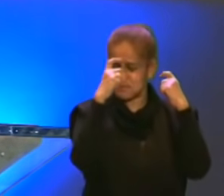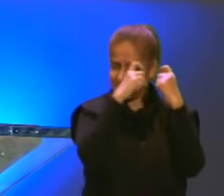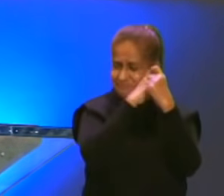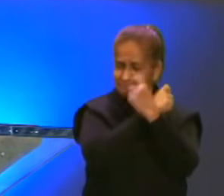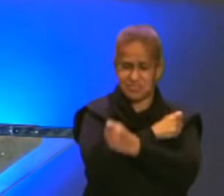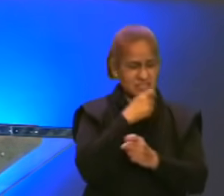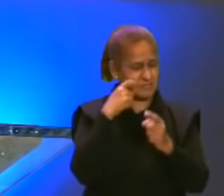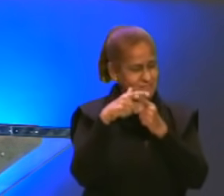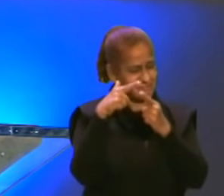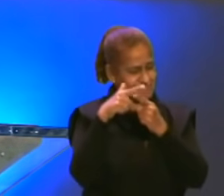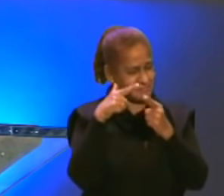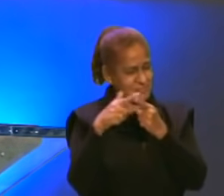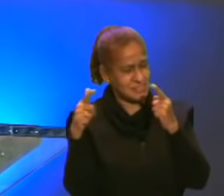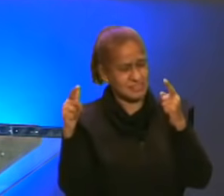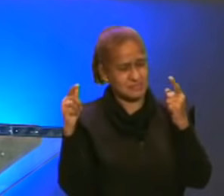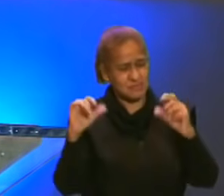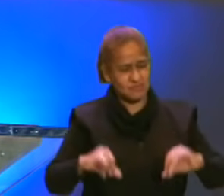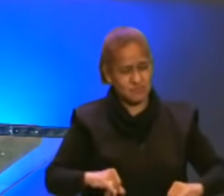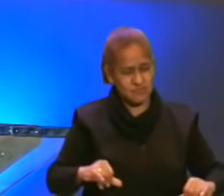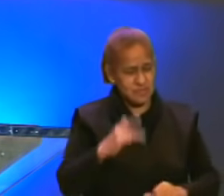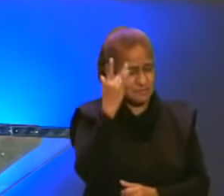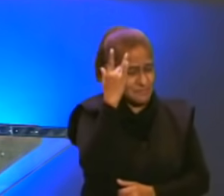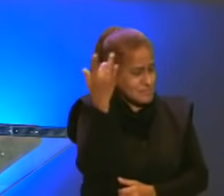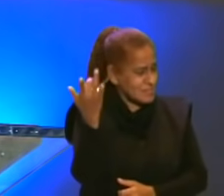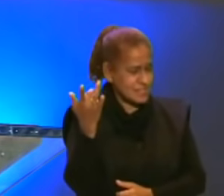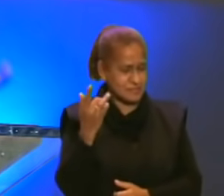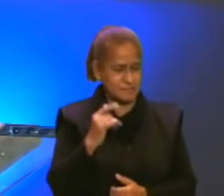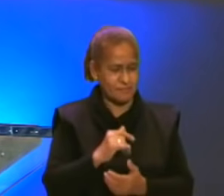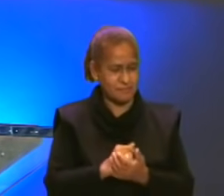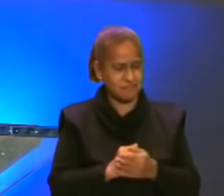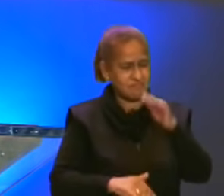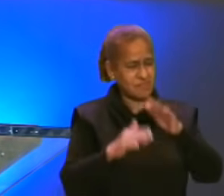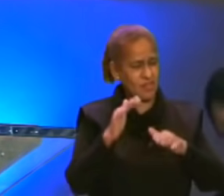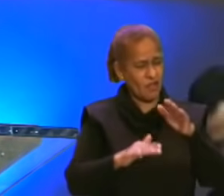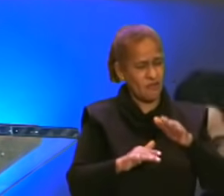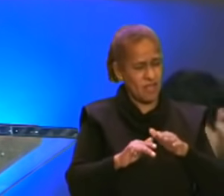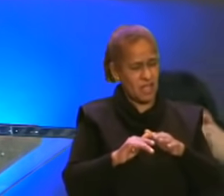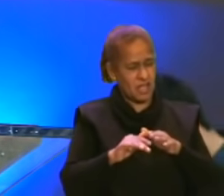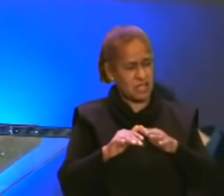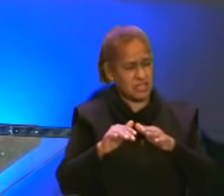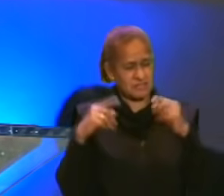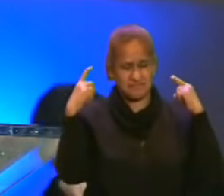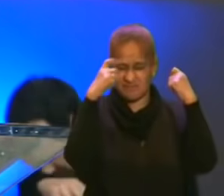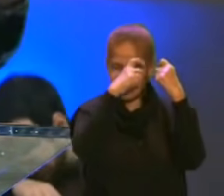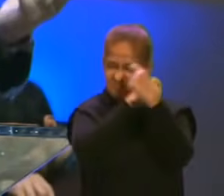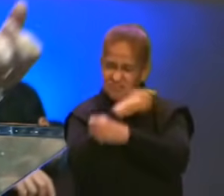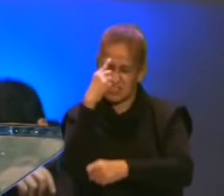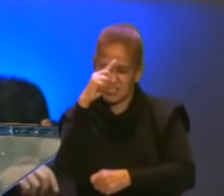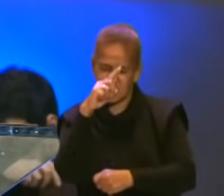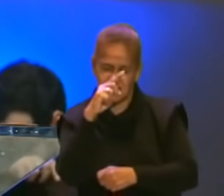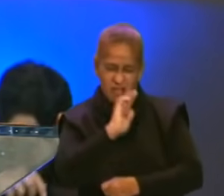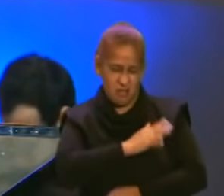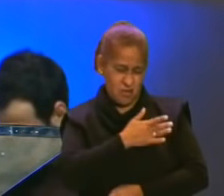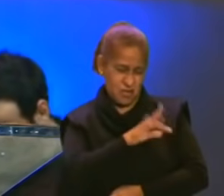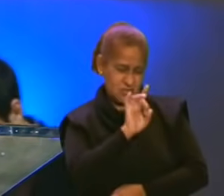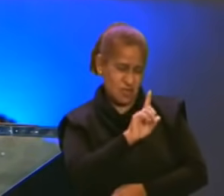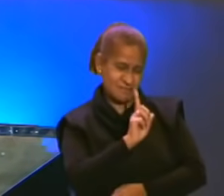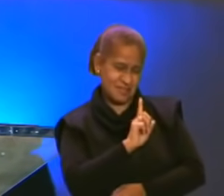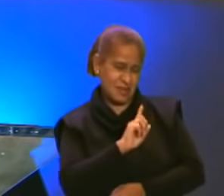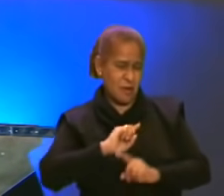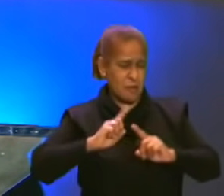Quem sabe, Senhor, essa complicação não está só no coração, está nos